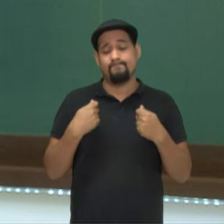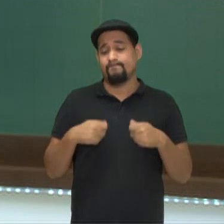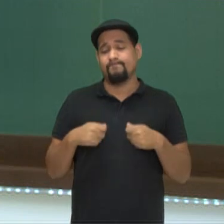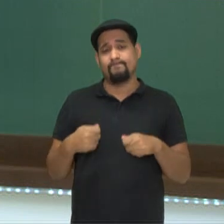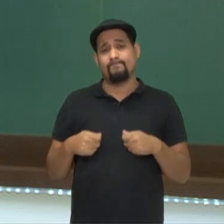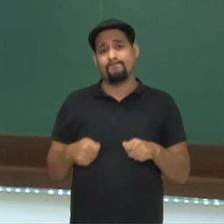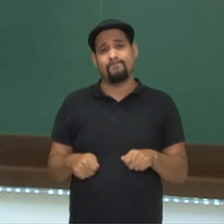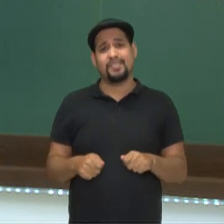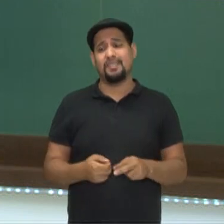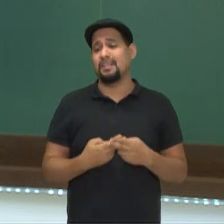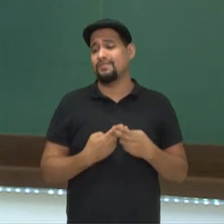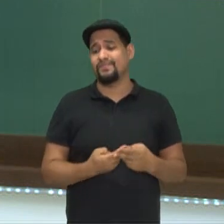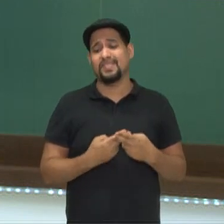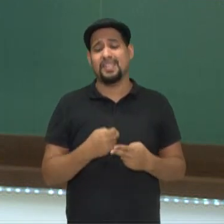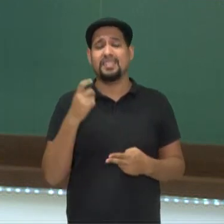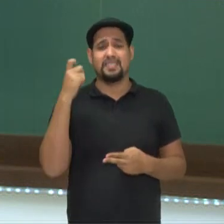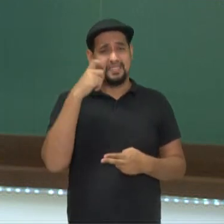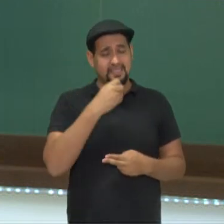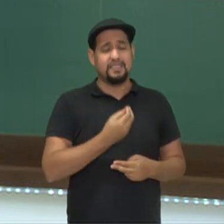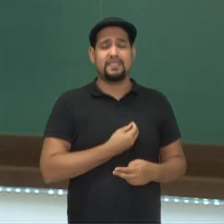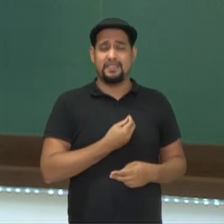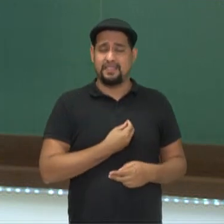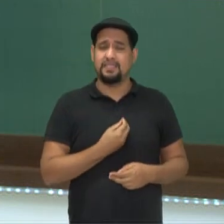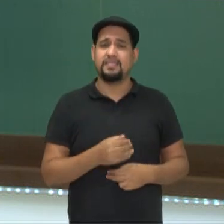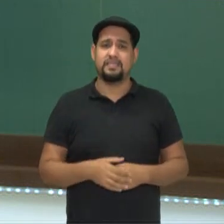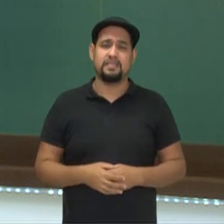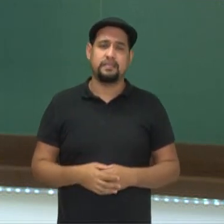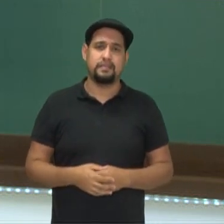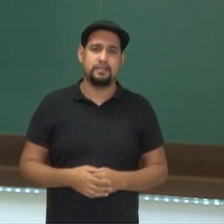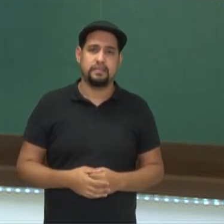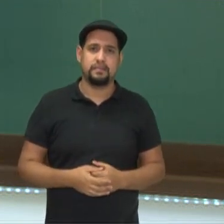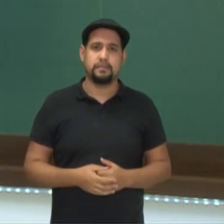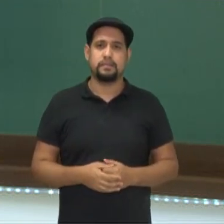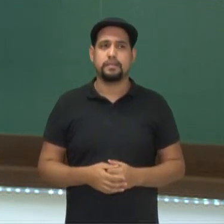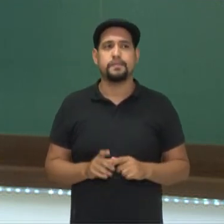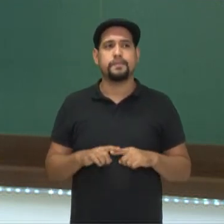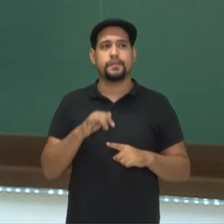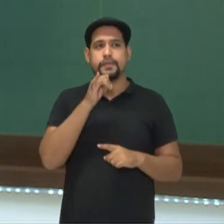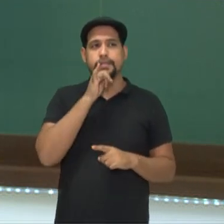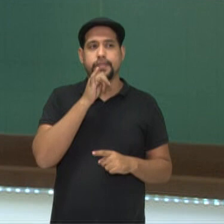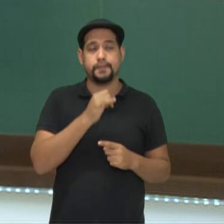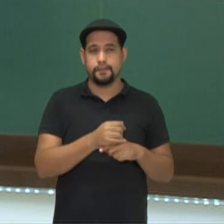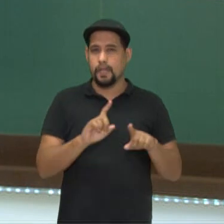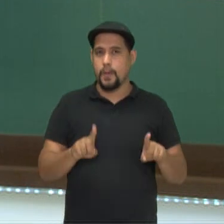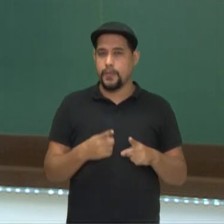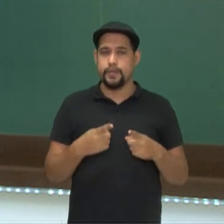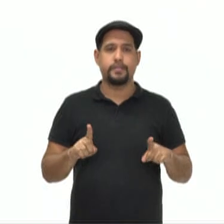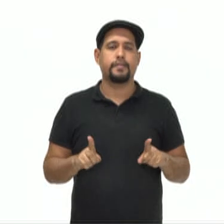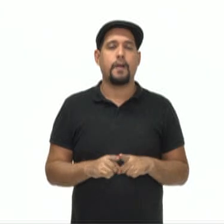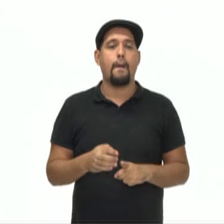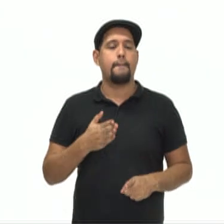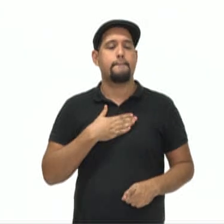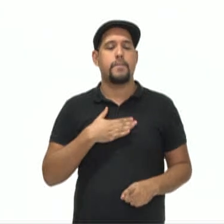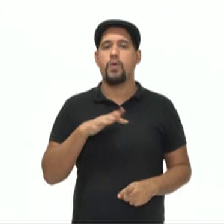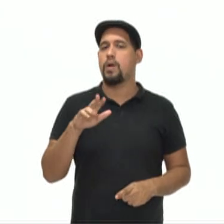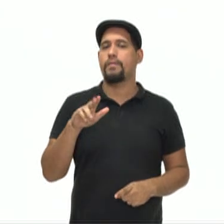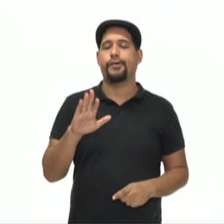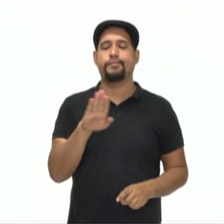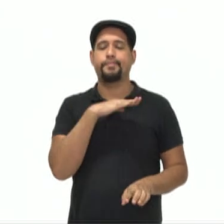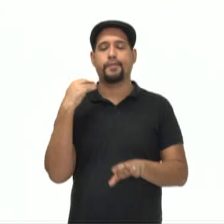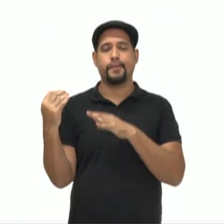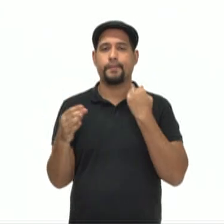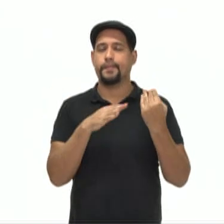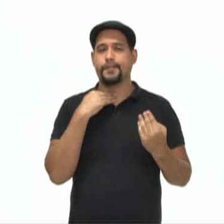não aguenta mais viver naquela situação, tá? Então, partes da letra. Meus irmãos foram